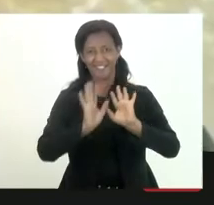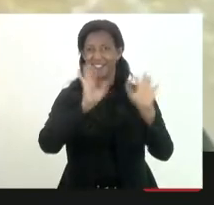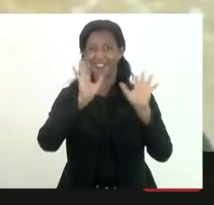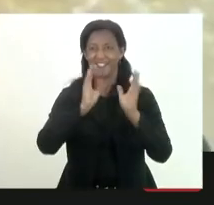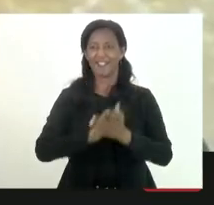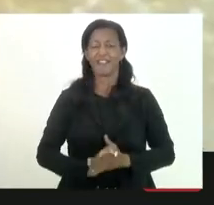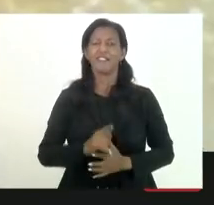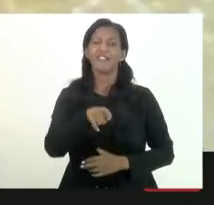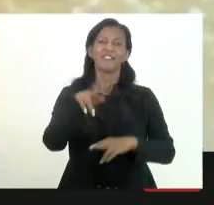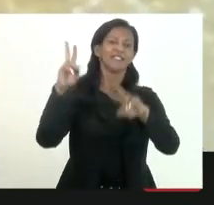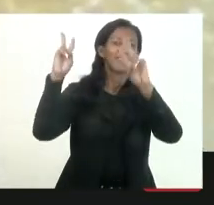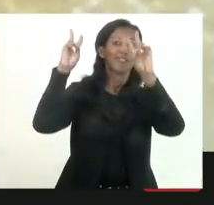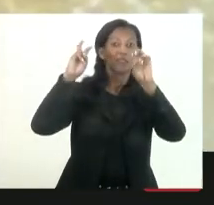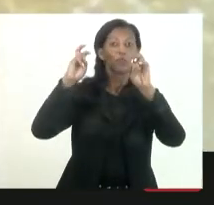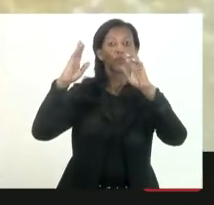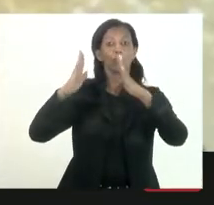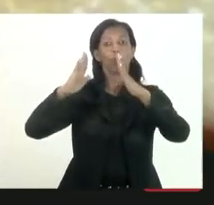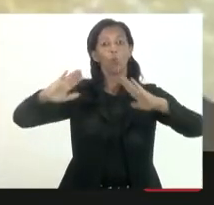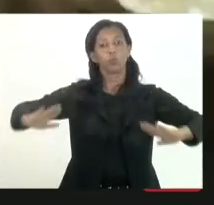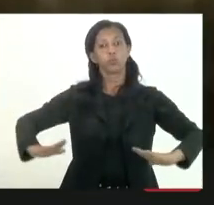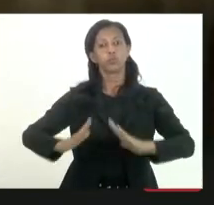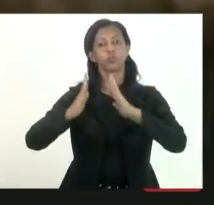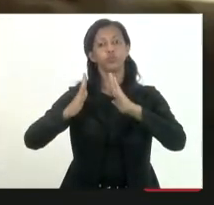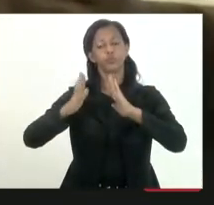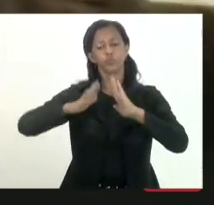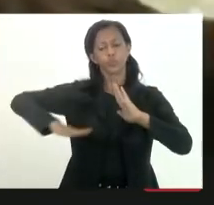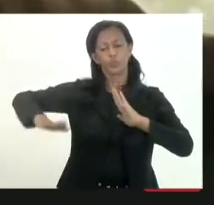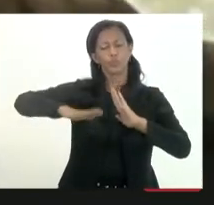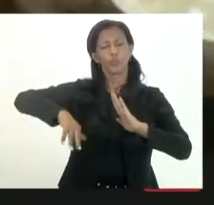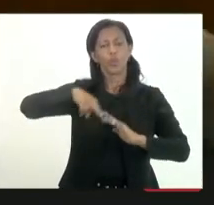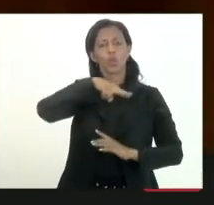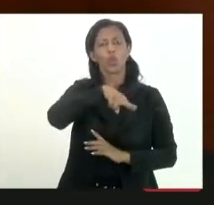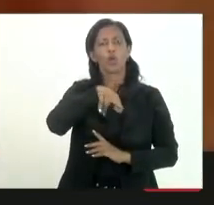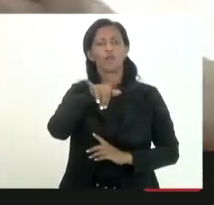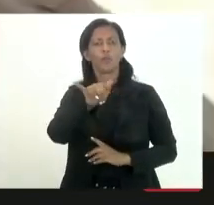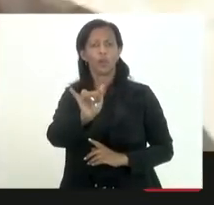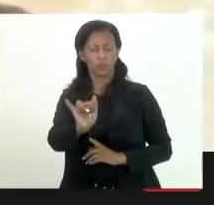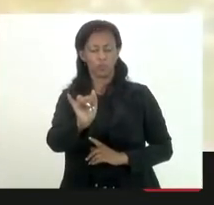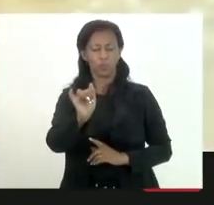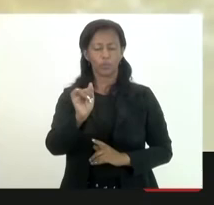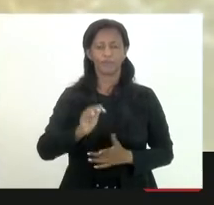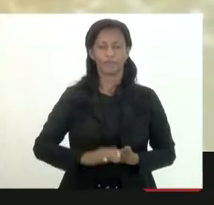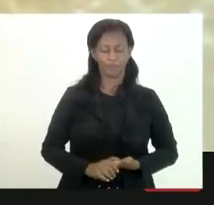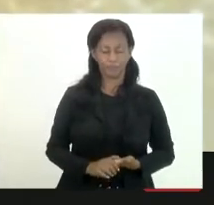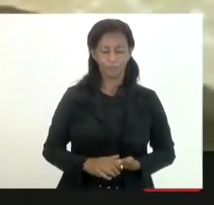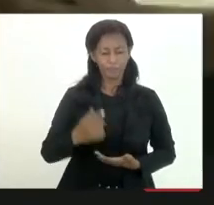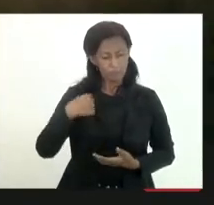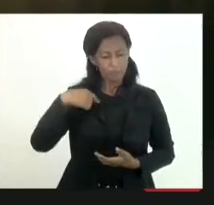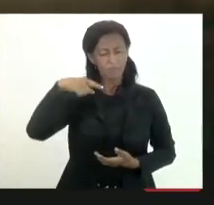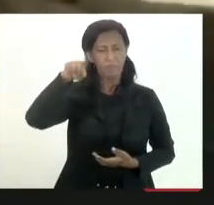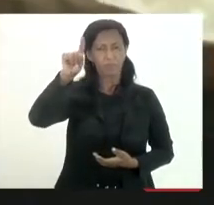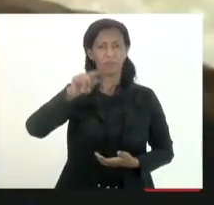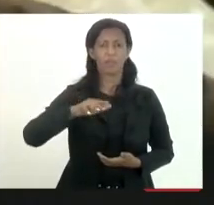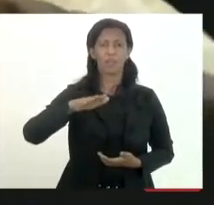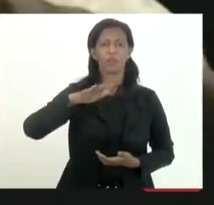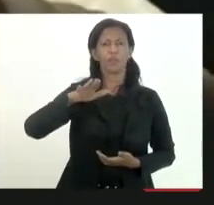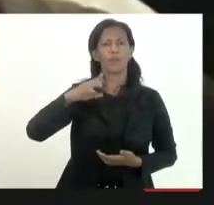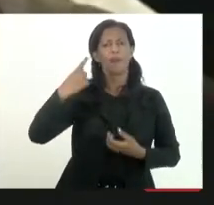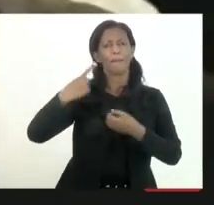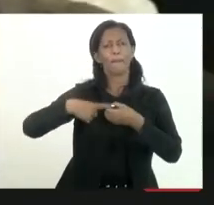esse assunto dos terreiros, ontem eu fui a Nova Iguaçu, no bairro Danon, o Valdec, fui lá no bairro Danon,